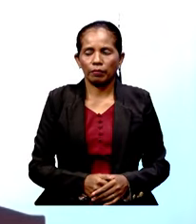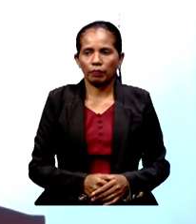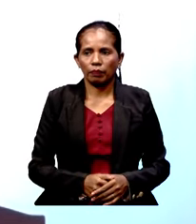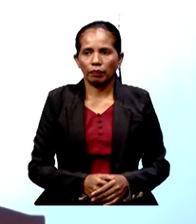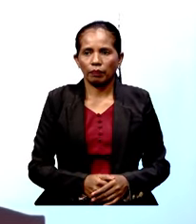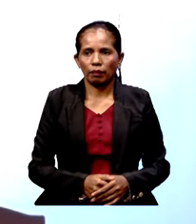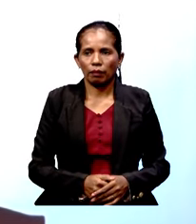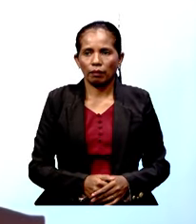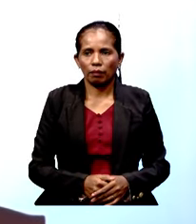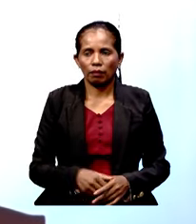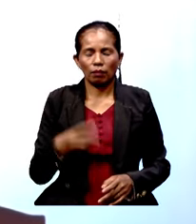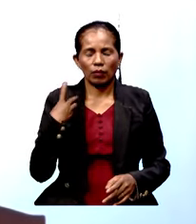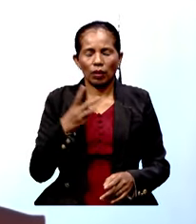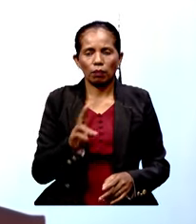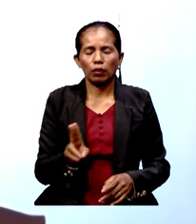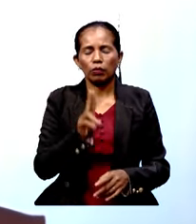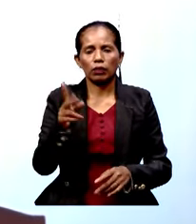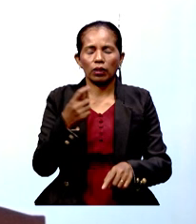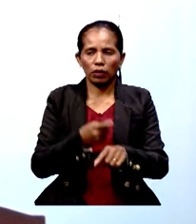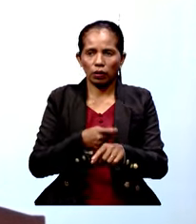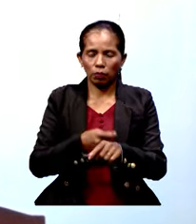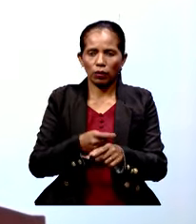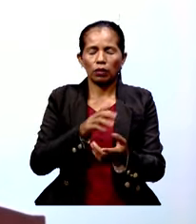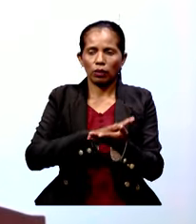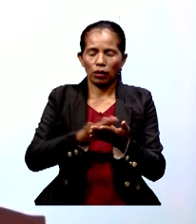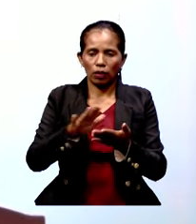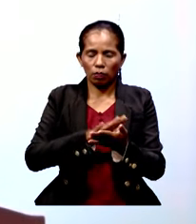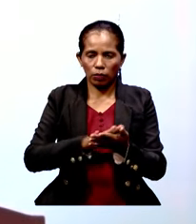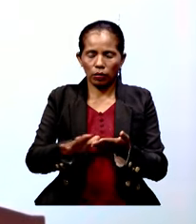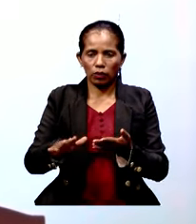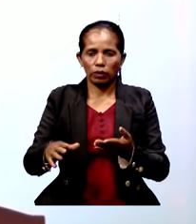Em passa ali o tempo, Hamas humilharam.